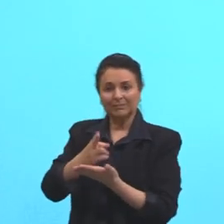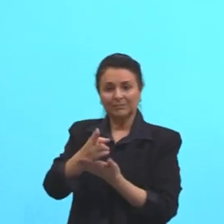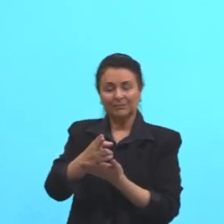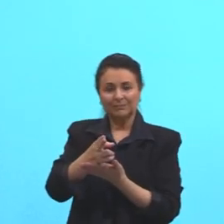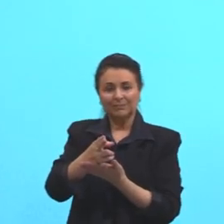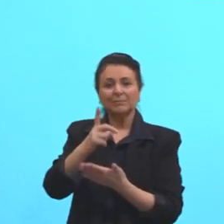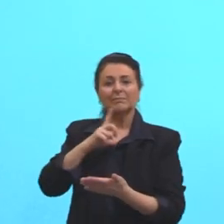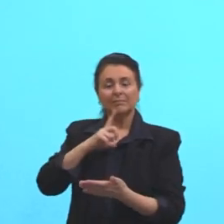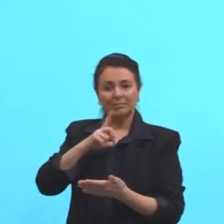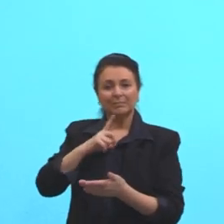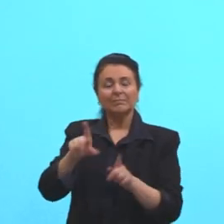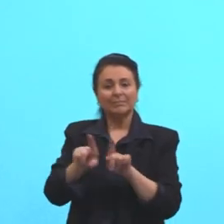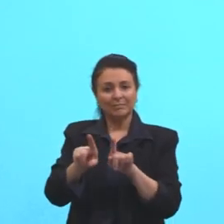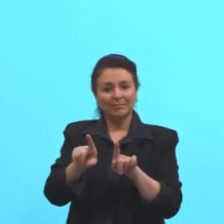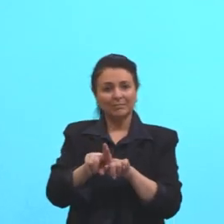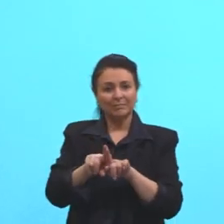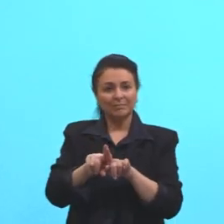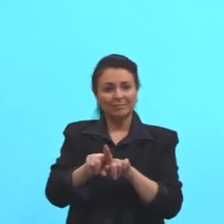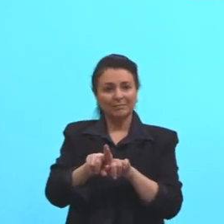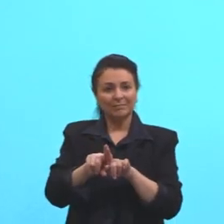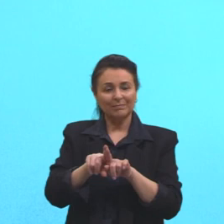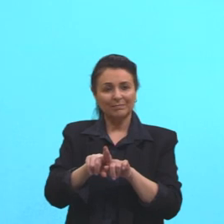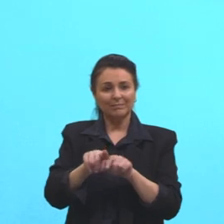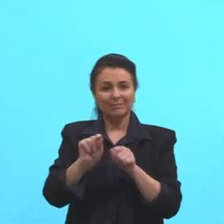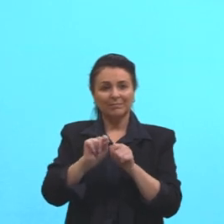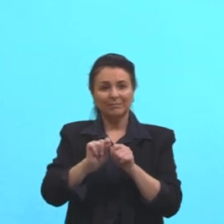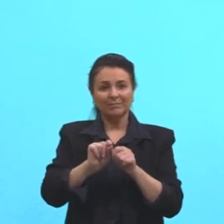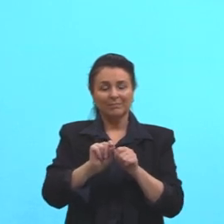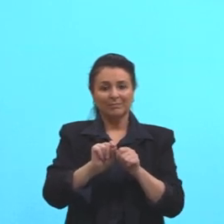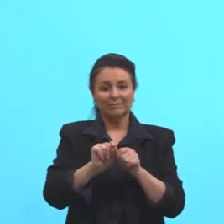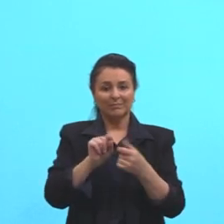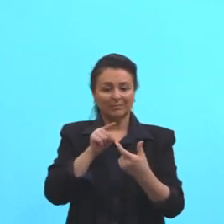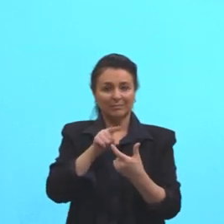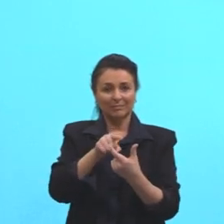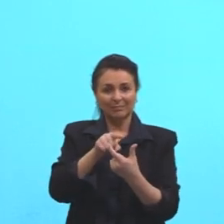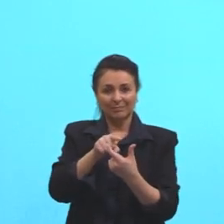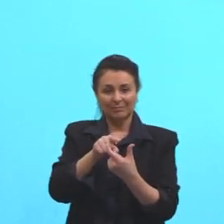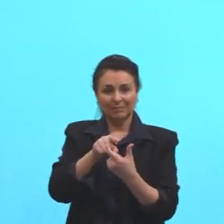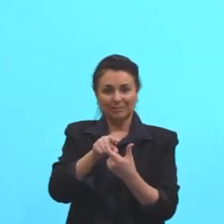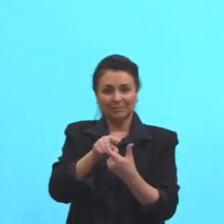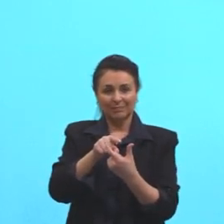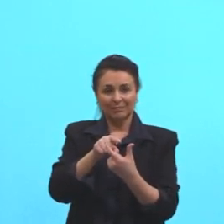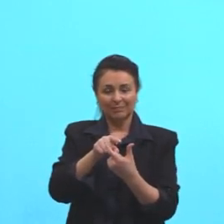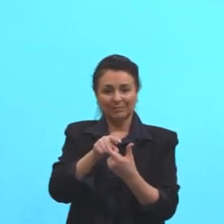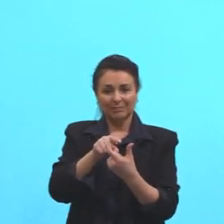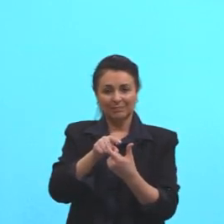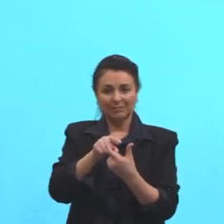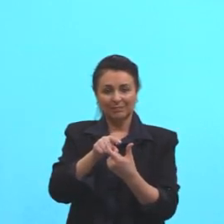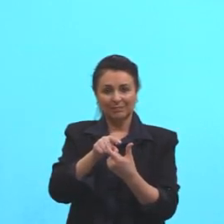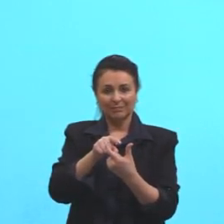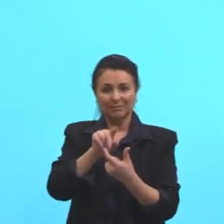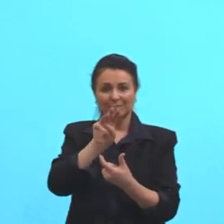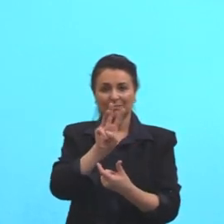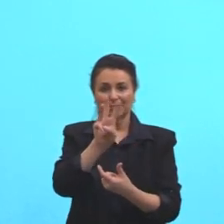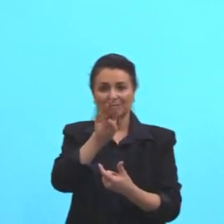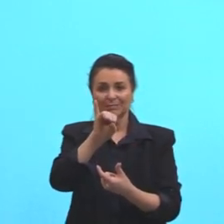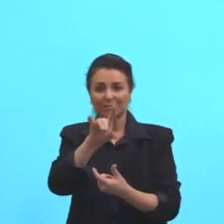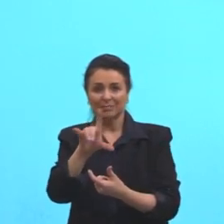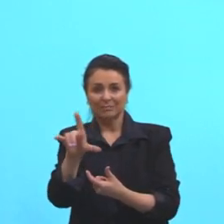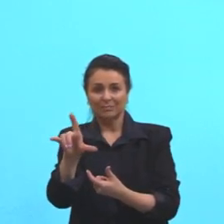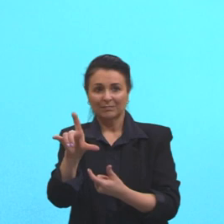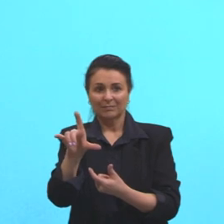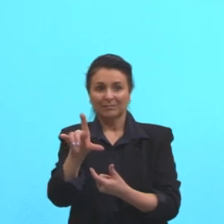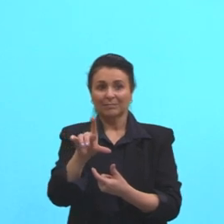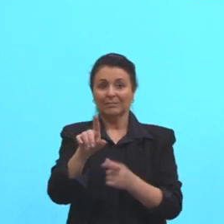ele também é ele é feito através da de colocar um